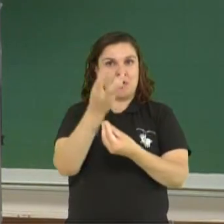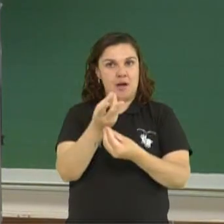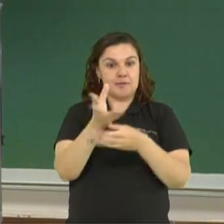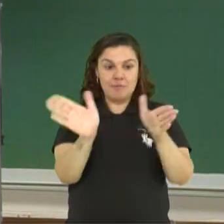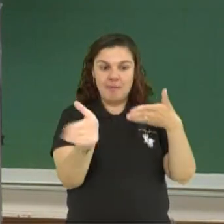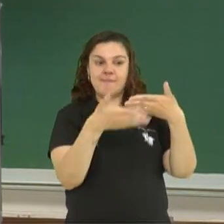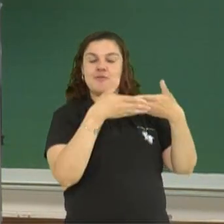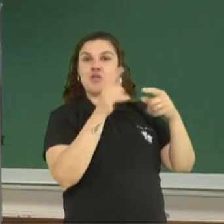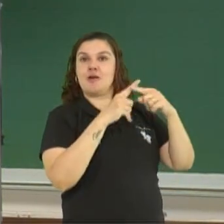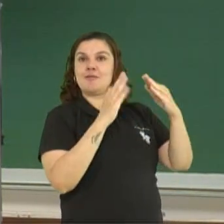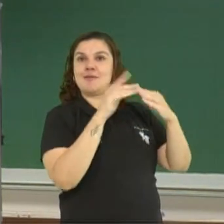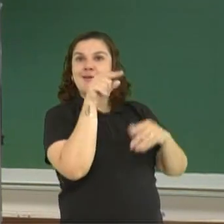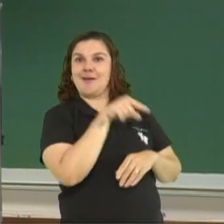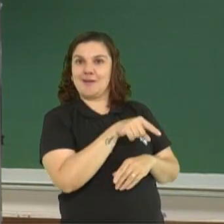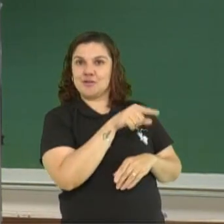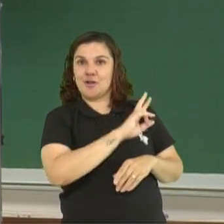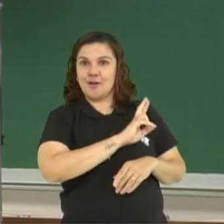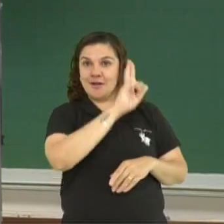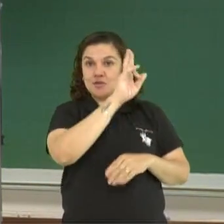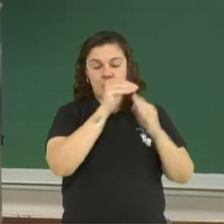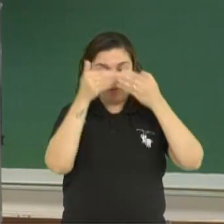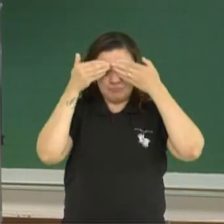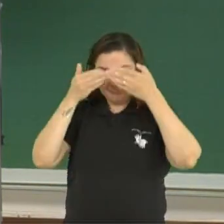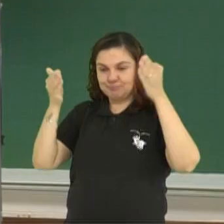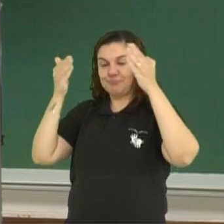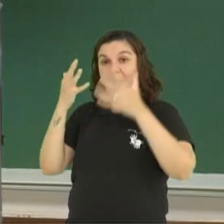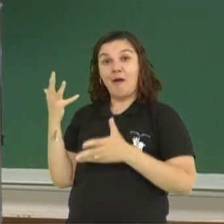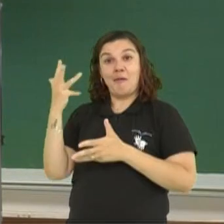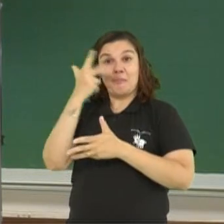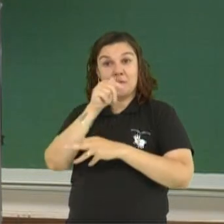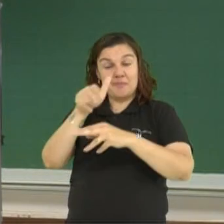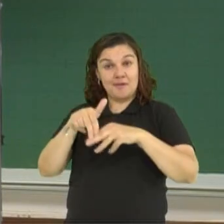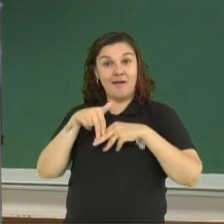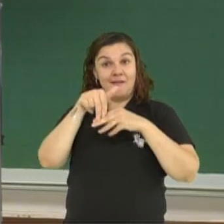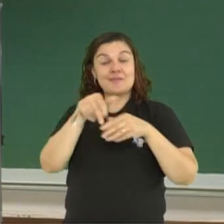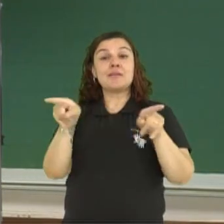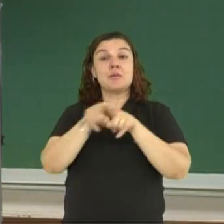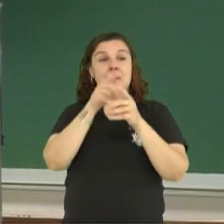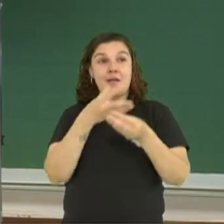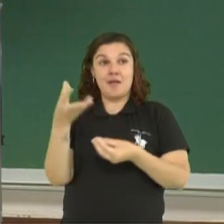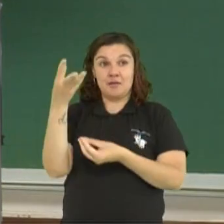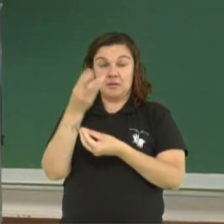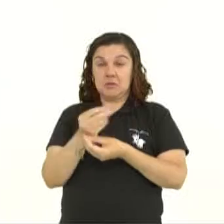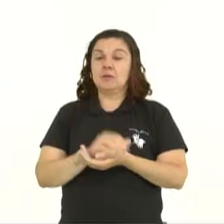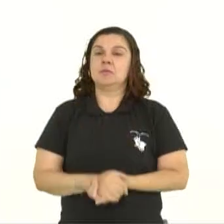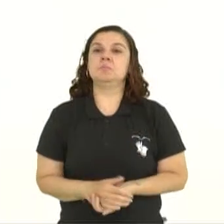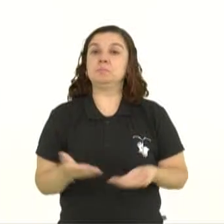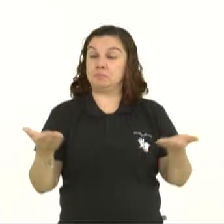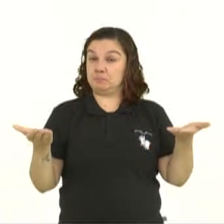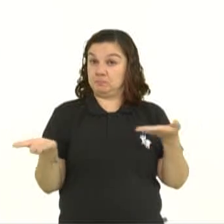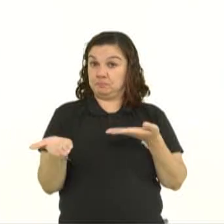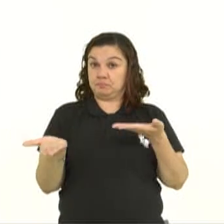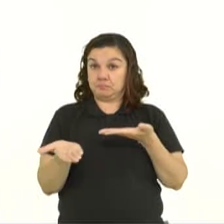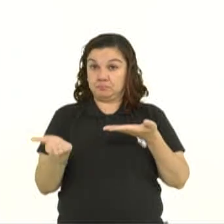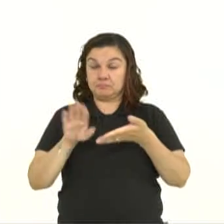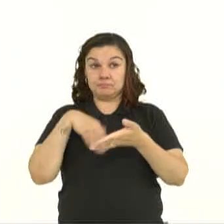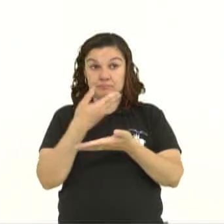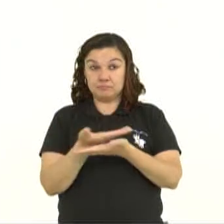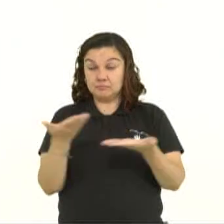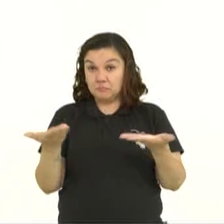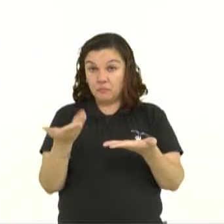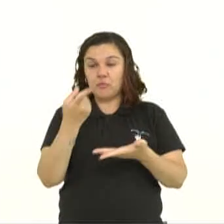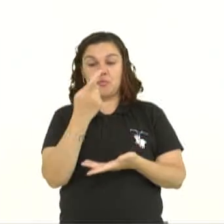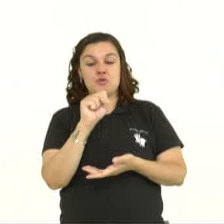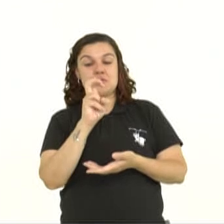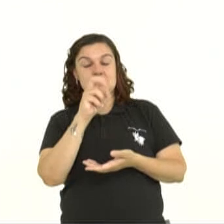religião, mas ela abre para tudo. Então, agora você pode contemplar a beleza através da arte. E nós temos o último movimento, que é a arte da Idade Contemporânea, 1850 até os